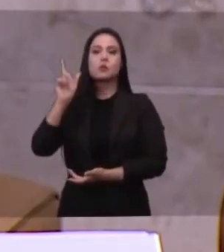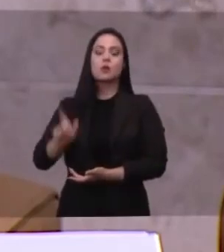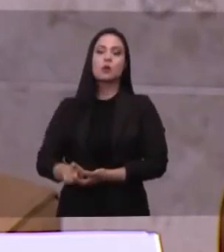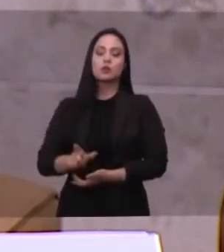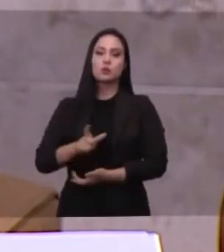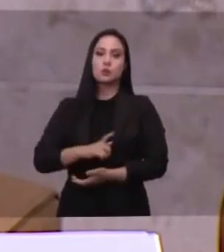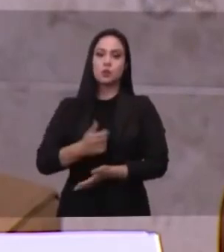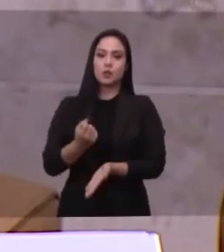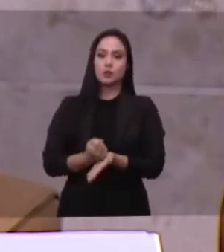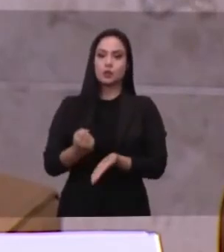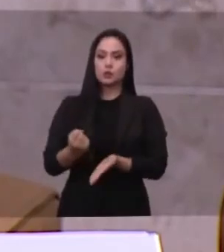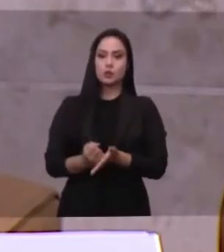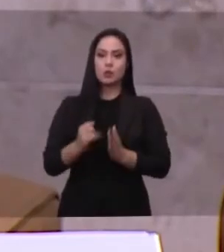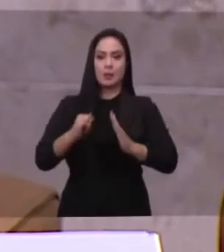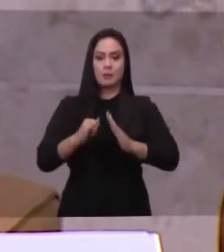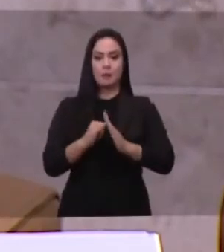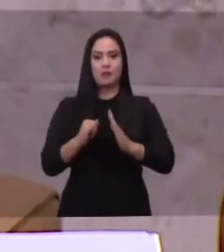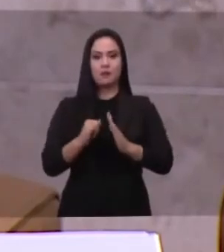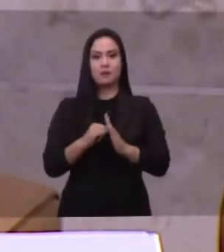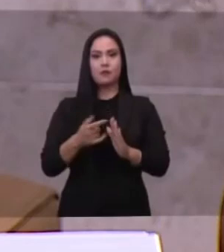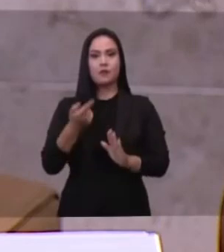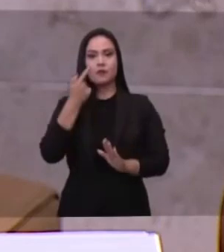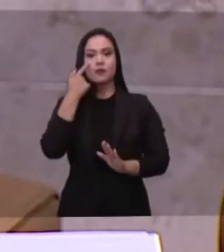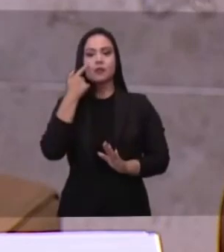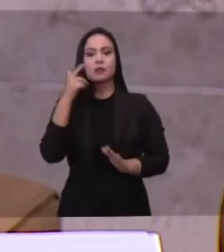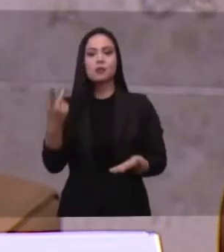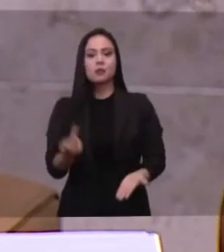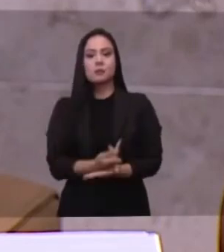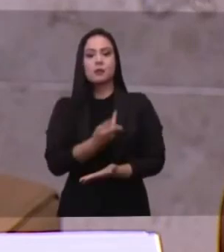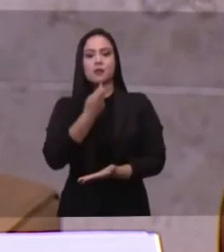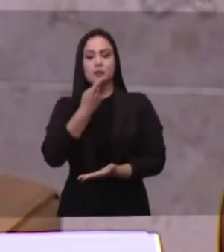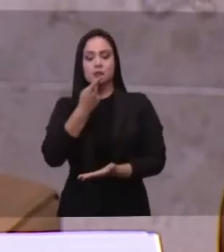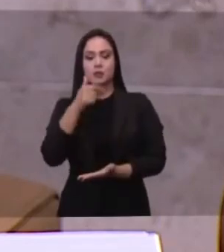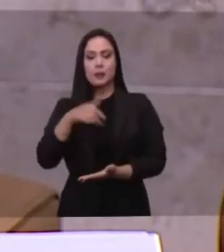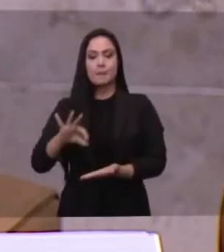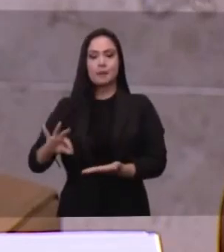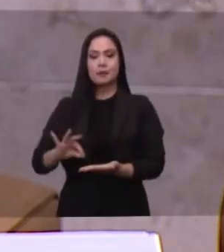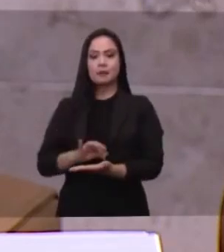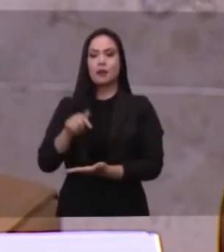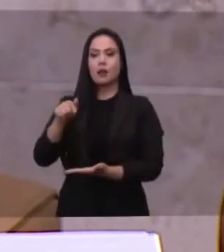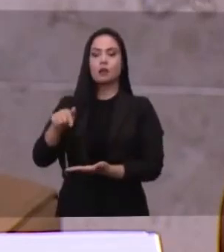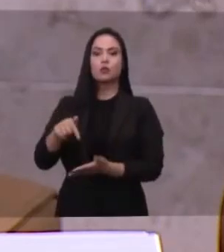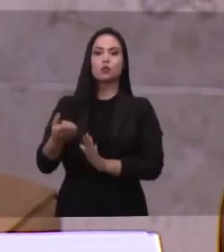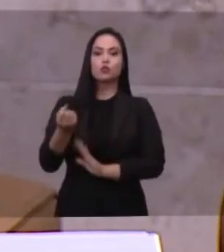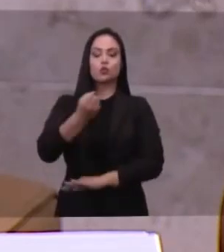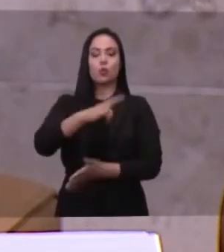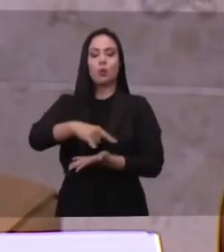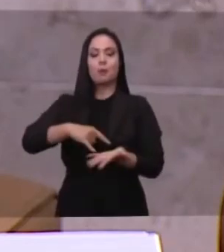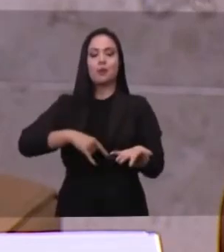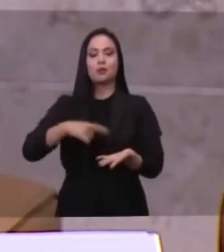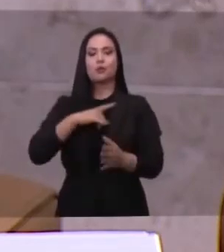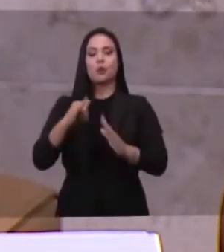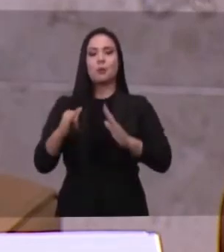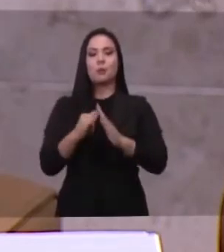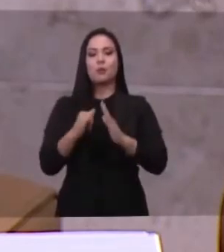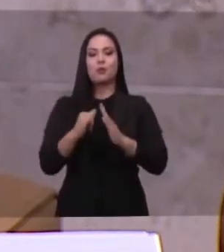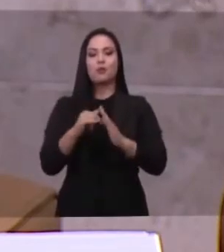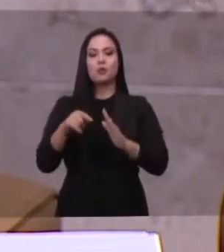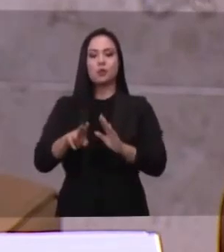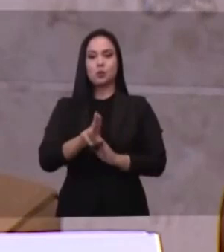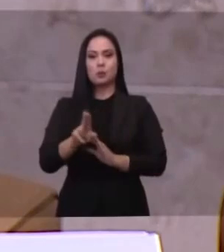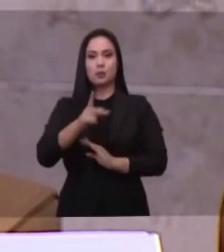imóveis, certificando esse fato, promoverá a averbação na matrícula do imóvel da consolidação da propriedade em